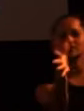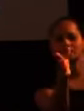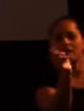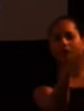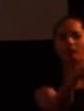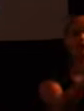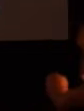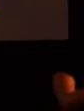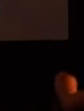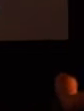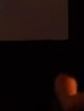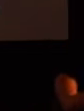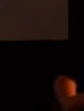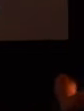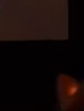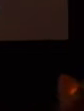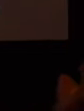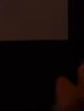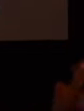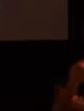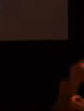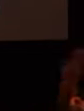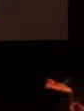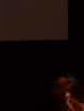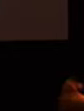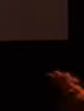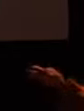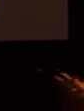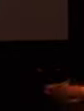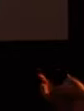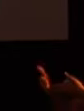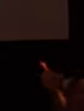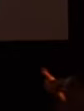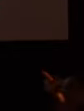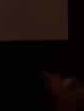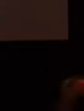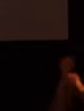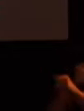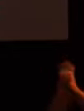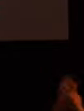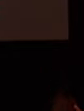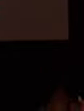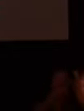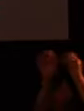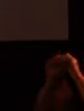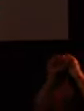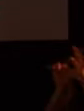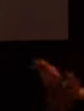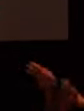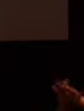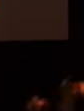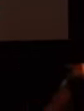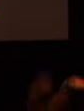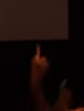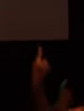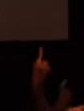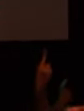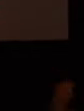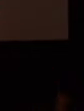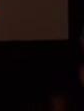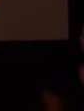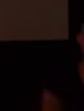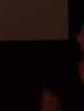poder público, como para quem vai requerer uma licença de construção, uma licença de atividades. Isso é muito